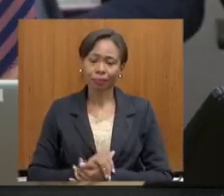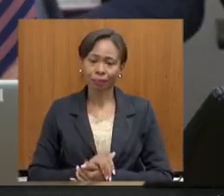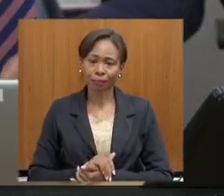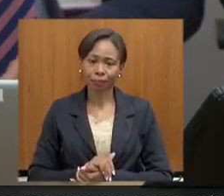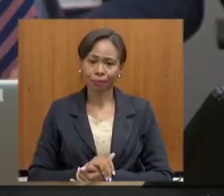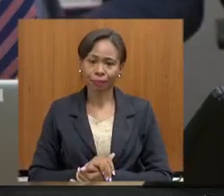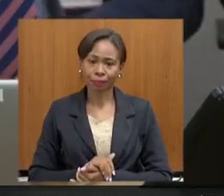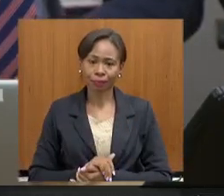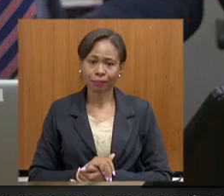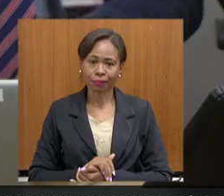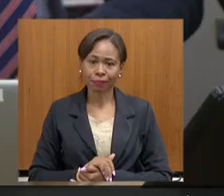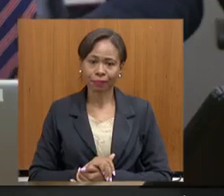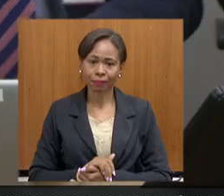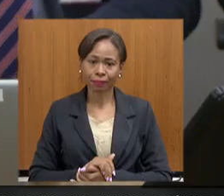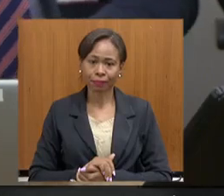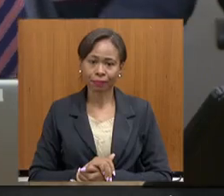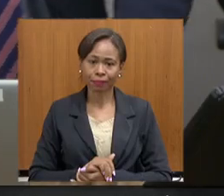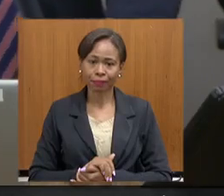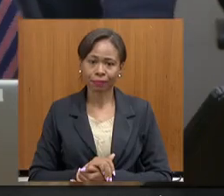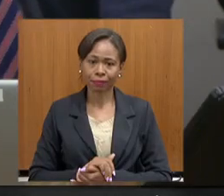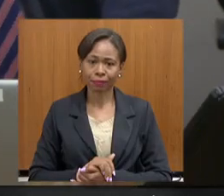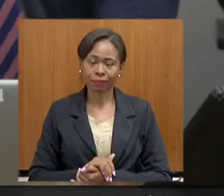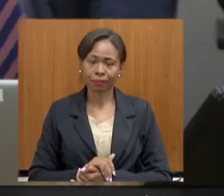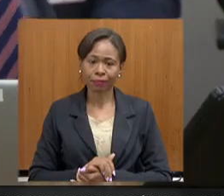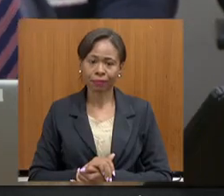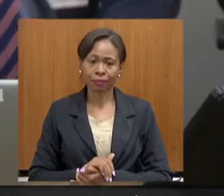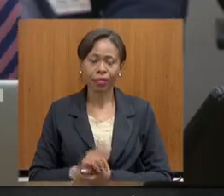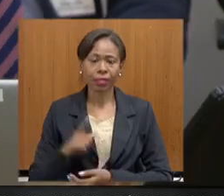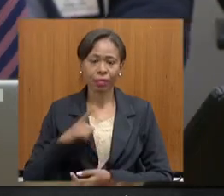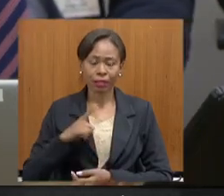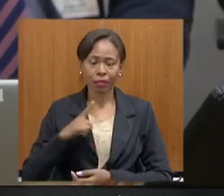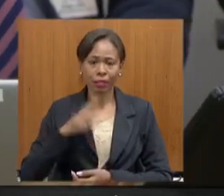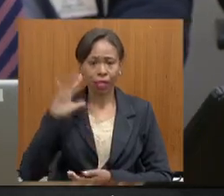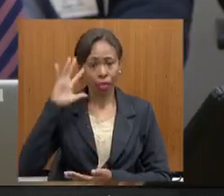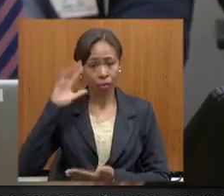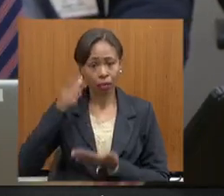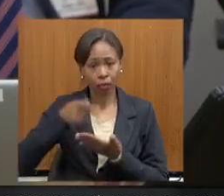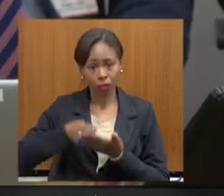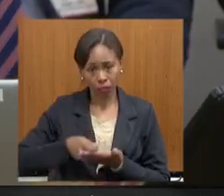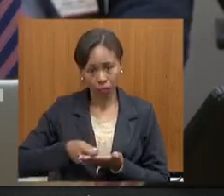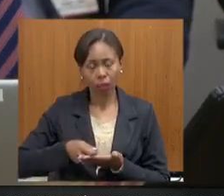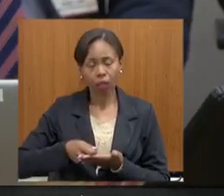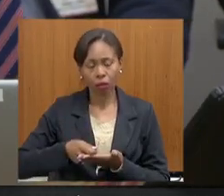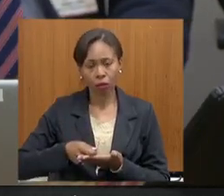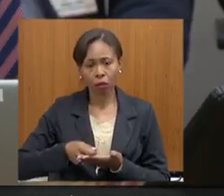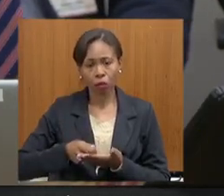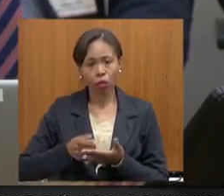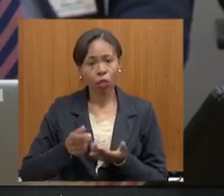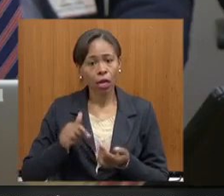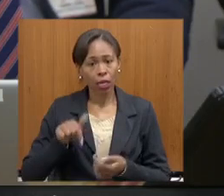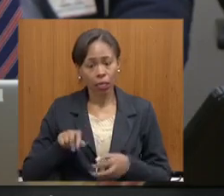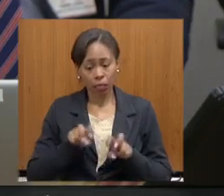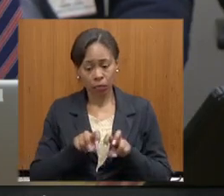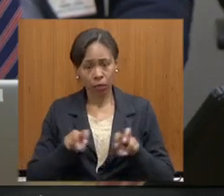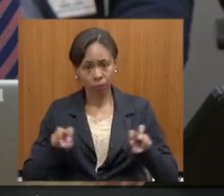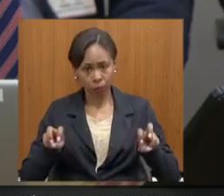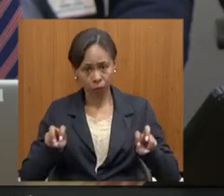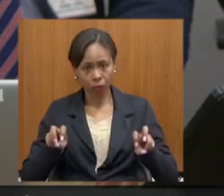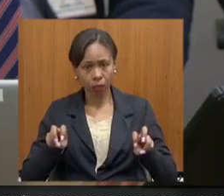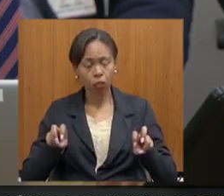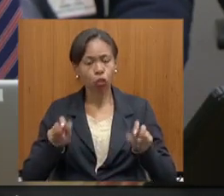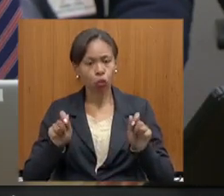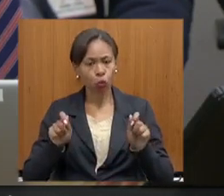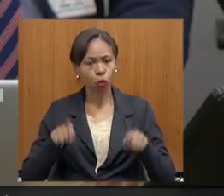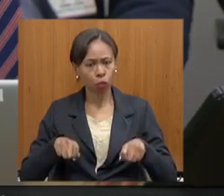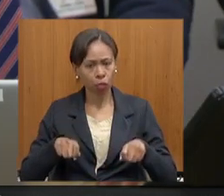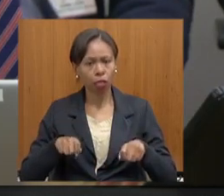é tem a deliberação geral da mesa de podermos aqui realizar desse grande